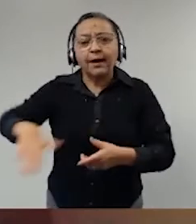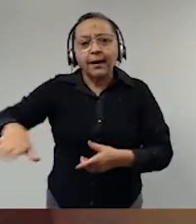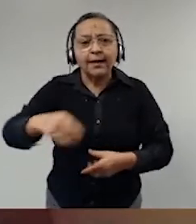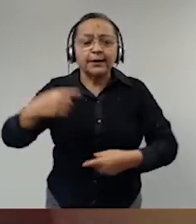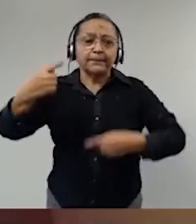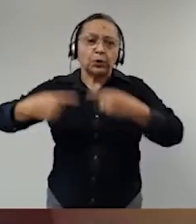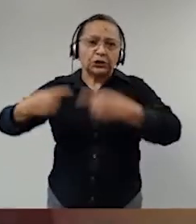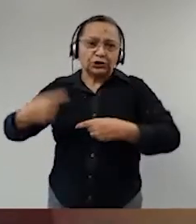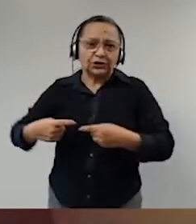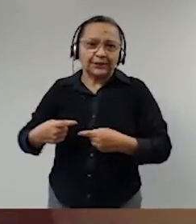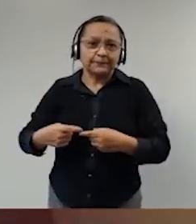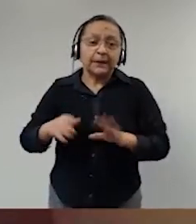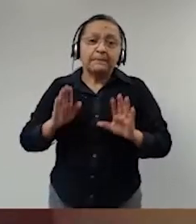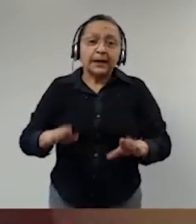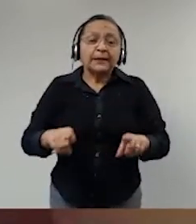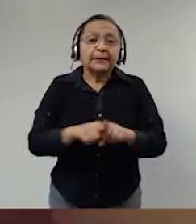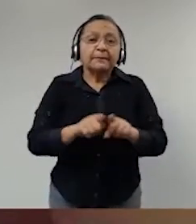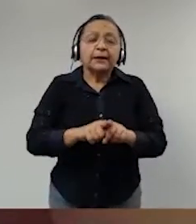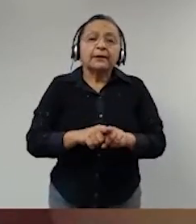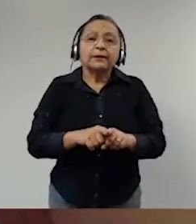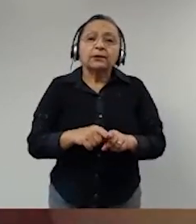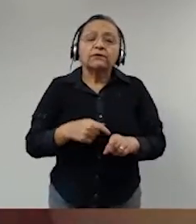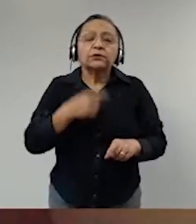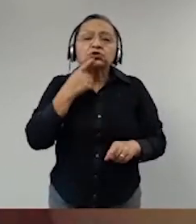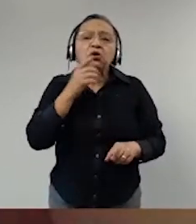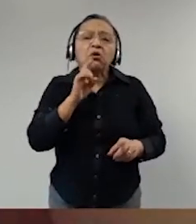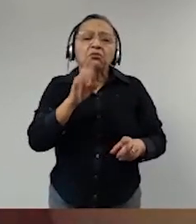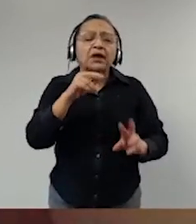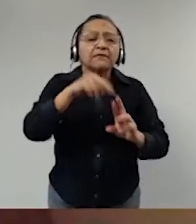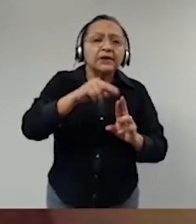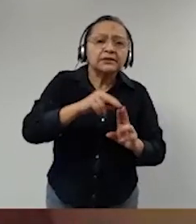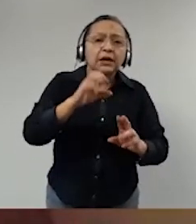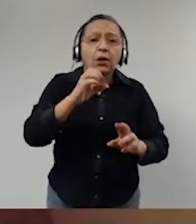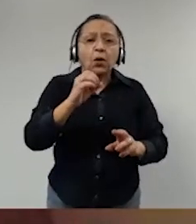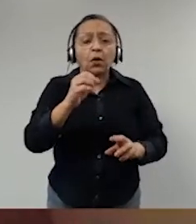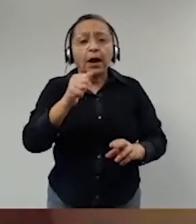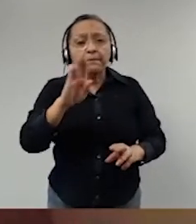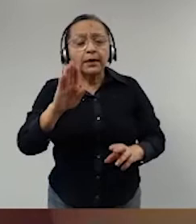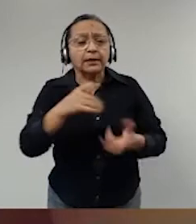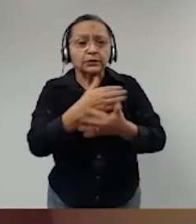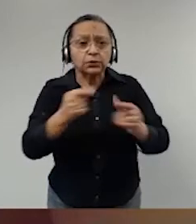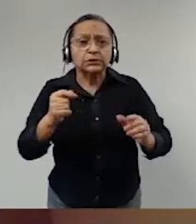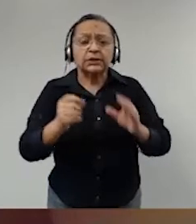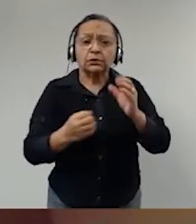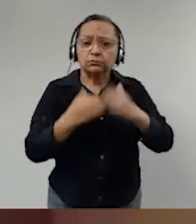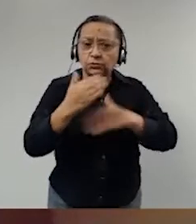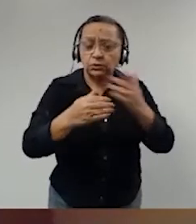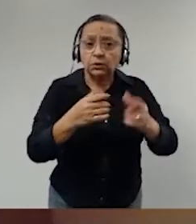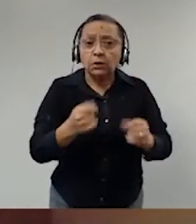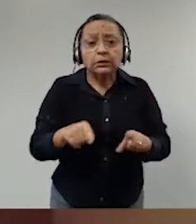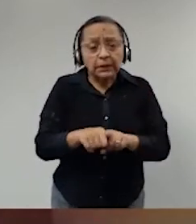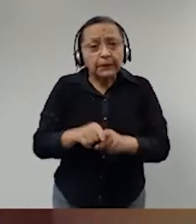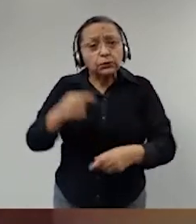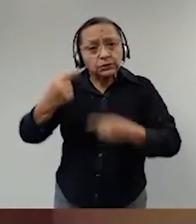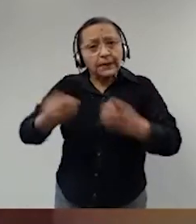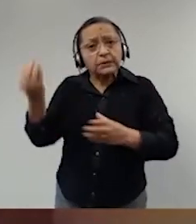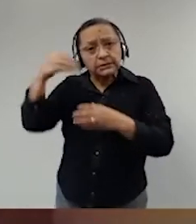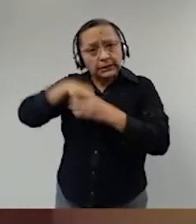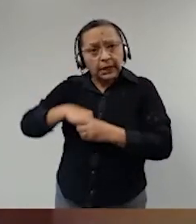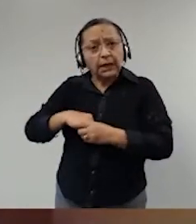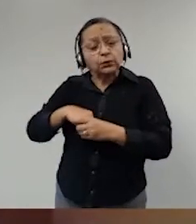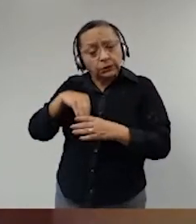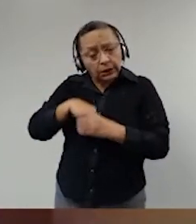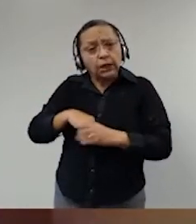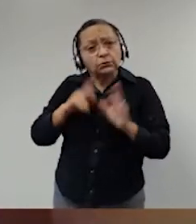da fundação da OAB, mas me refiro, por exemplo, no debate, nos conflitos internos, inclusive,